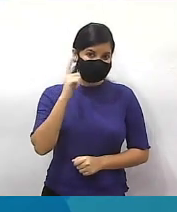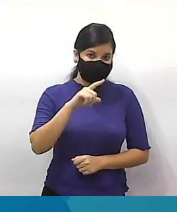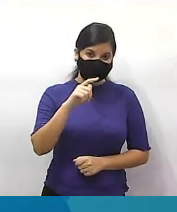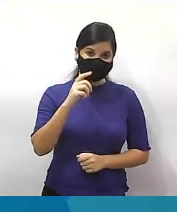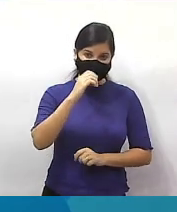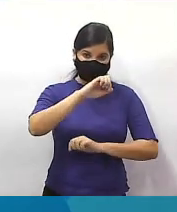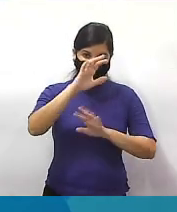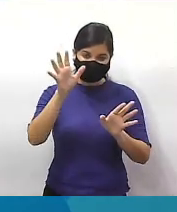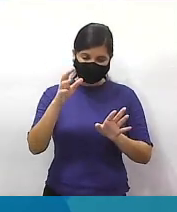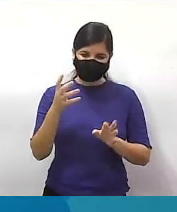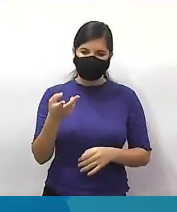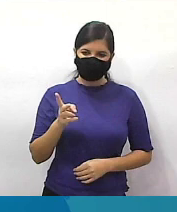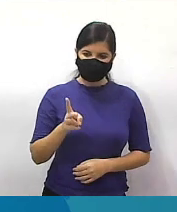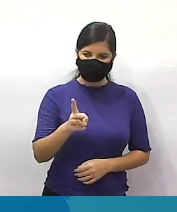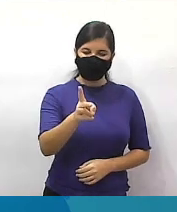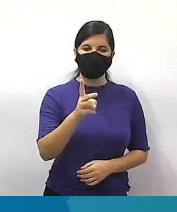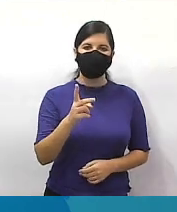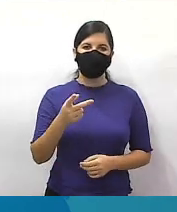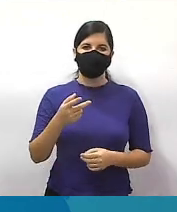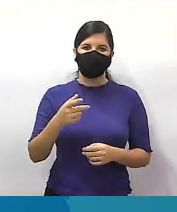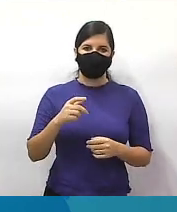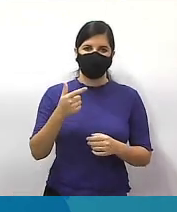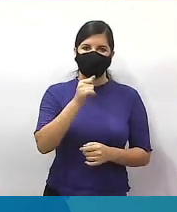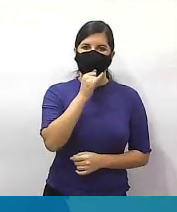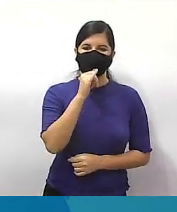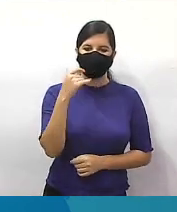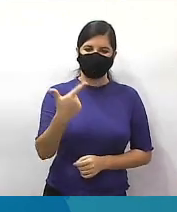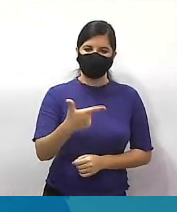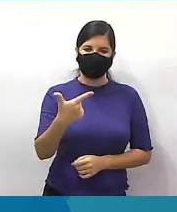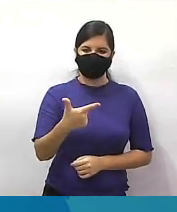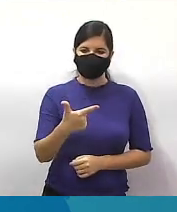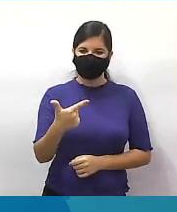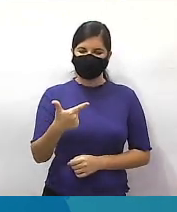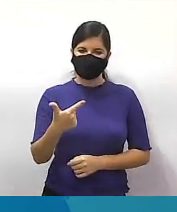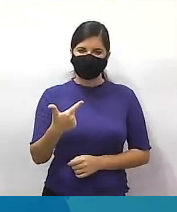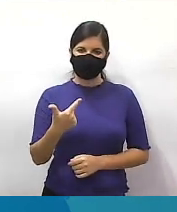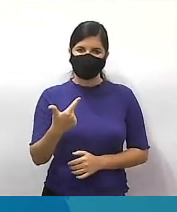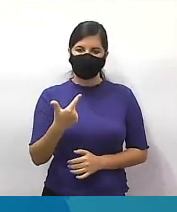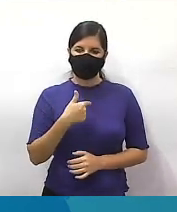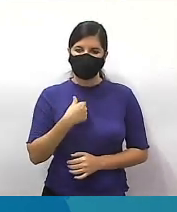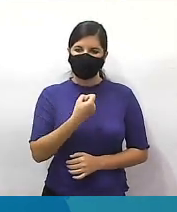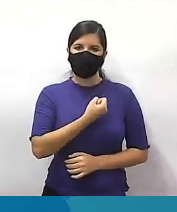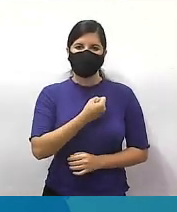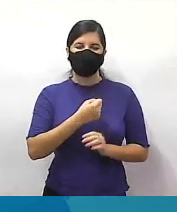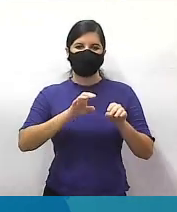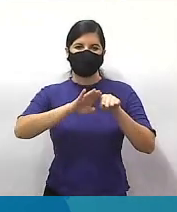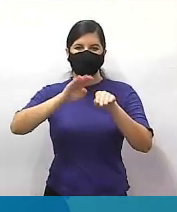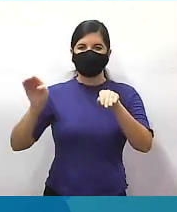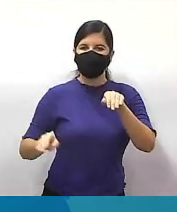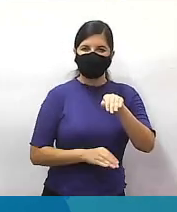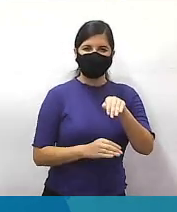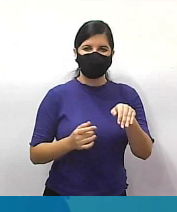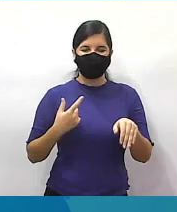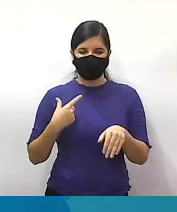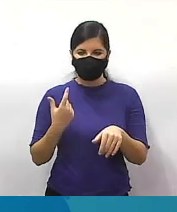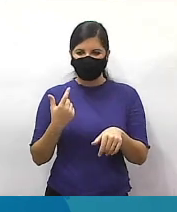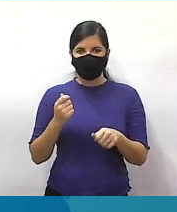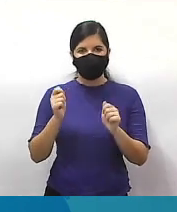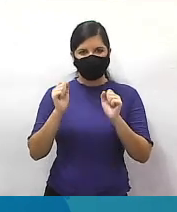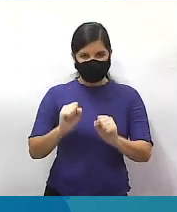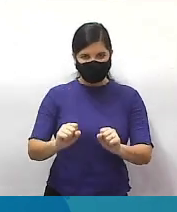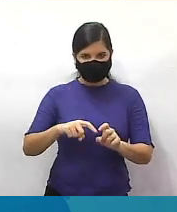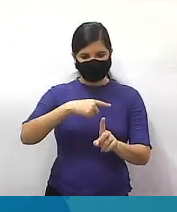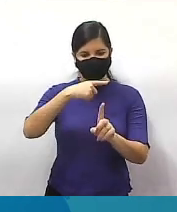Então segue comigo para a gente ver exemplo 2. Preste atenção. Ó, qual o menor número que se deve somar